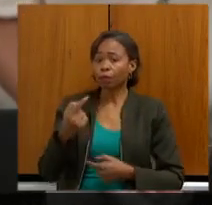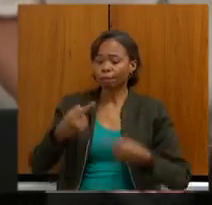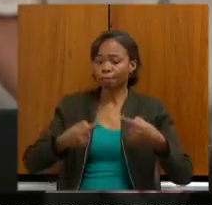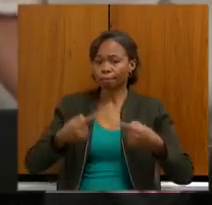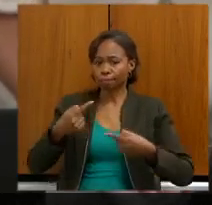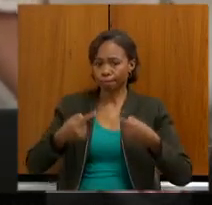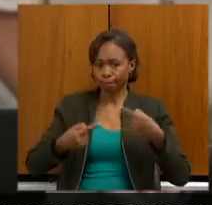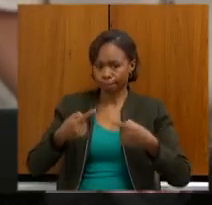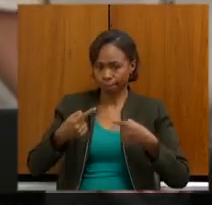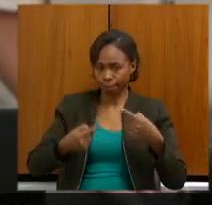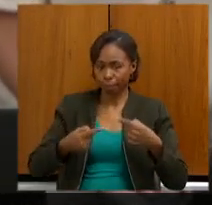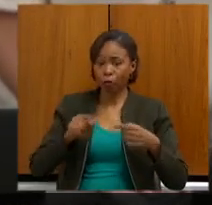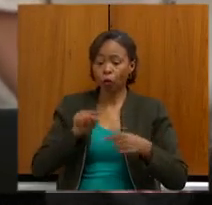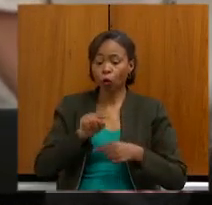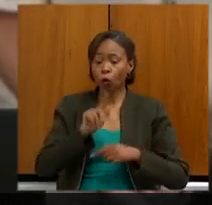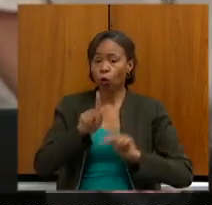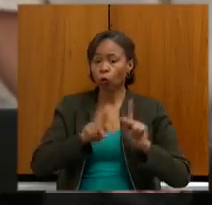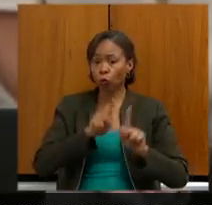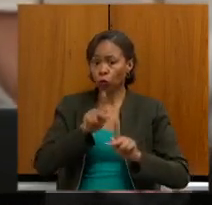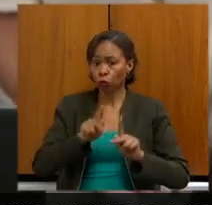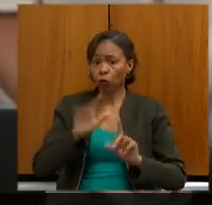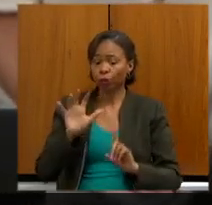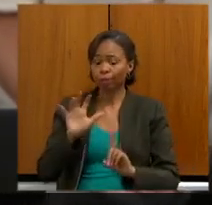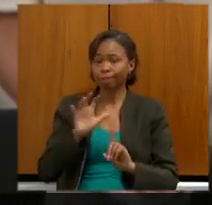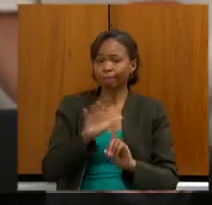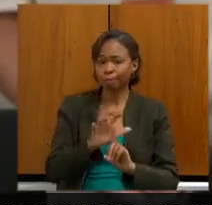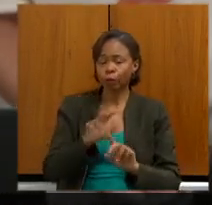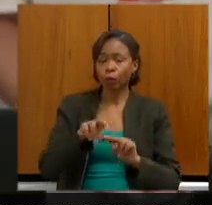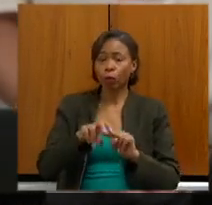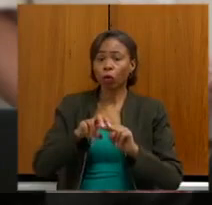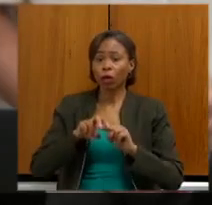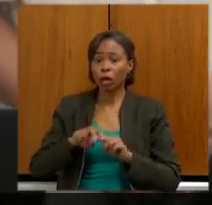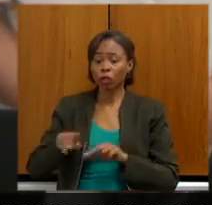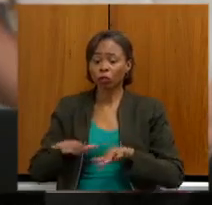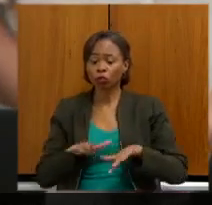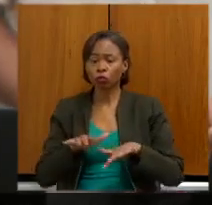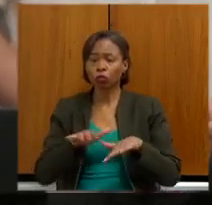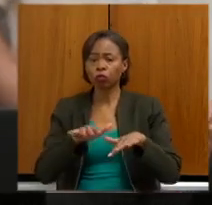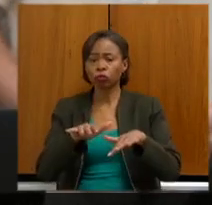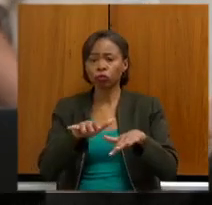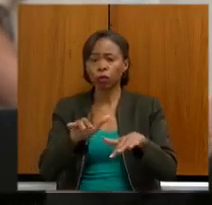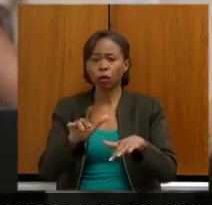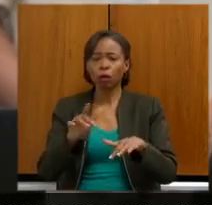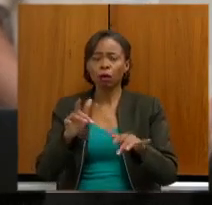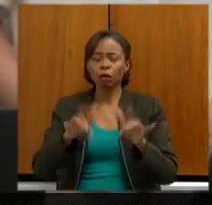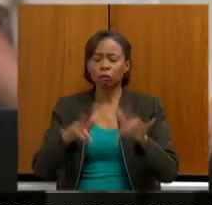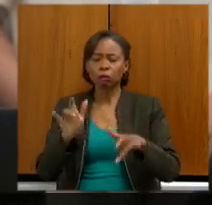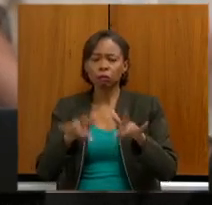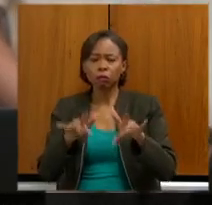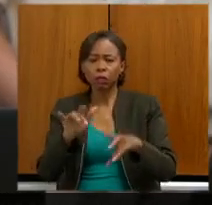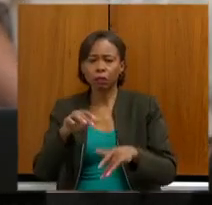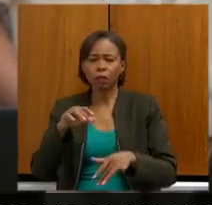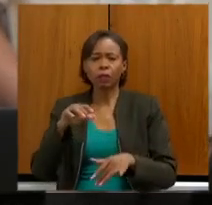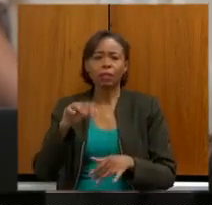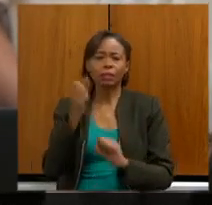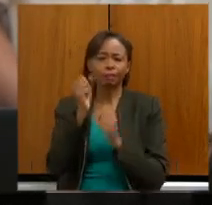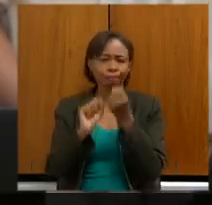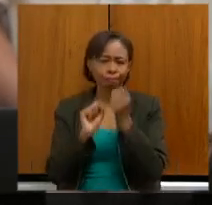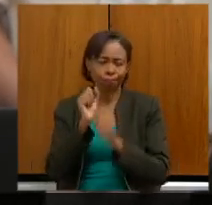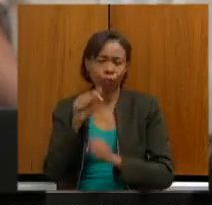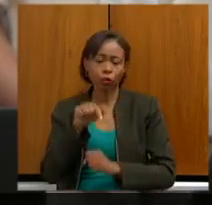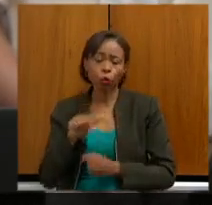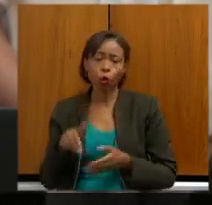efetivos e permanente com a população atingida pelo vazamento de material industrial no leito do Córrego Cuiabá no